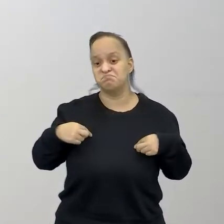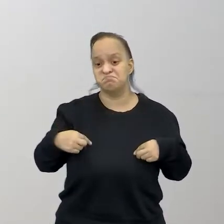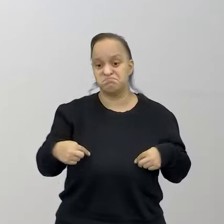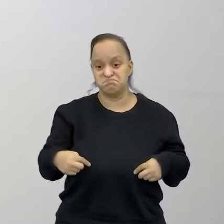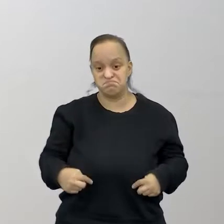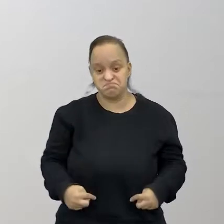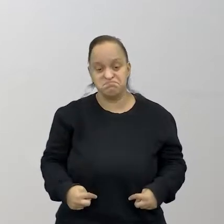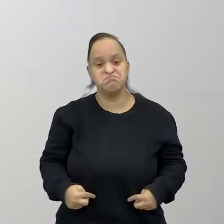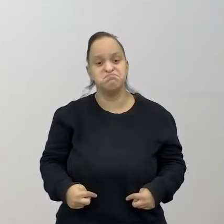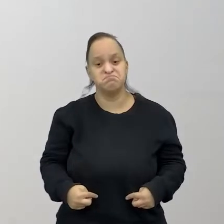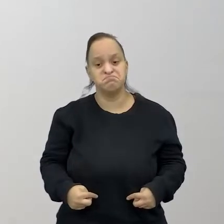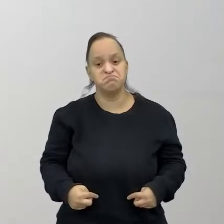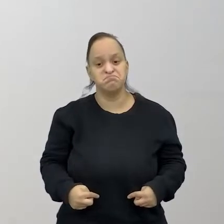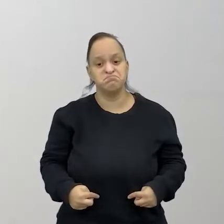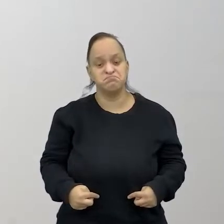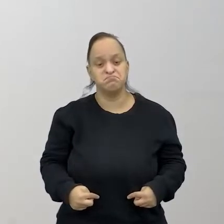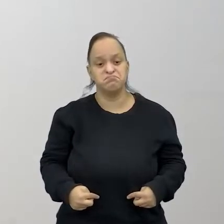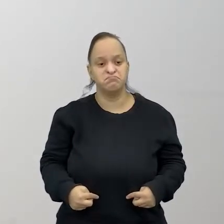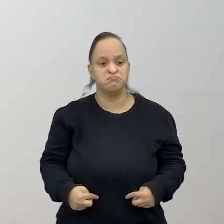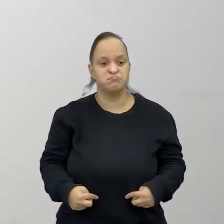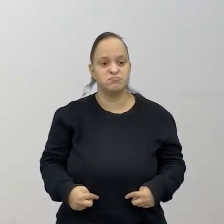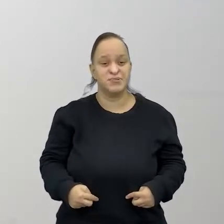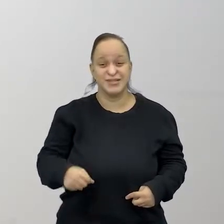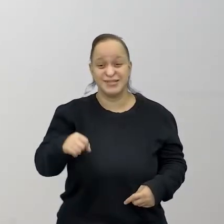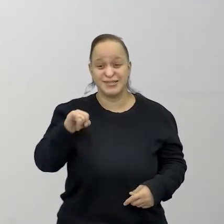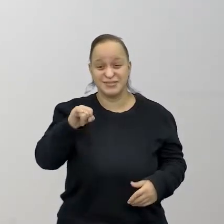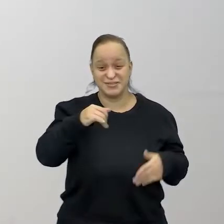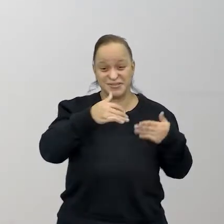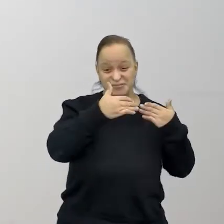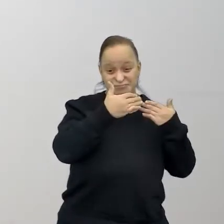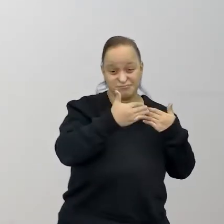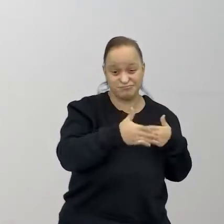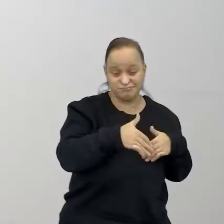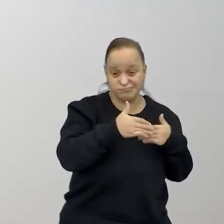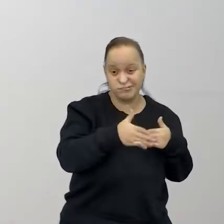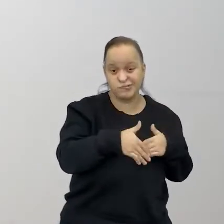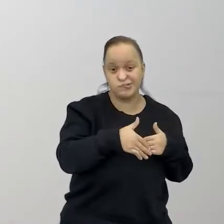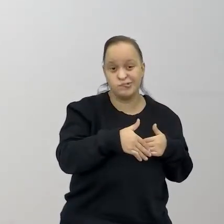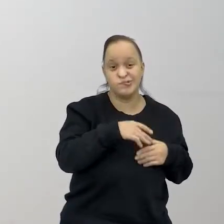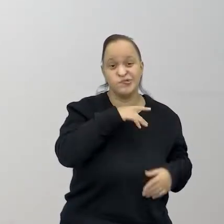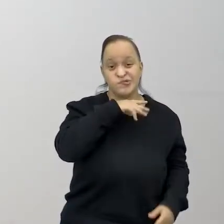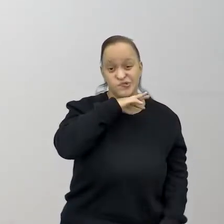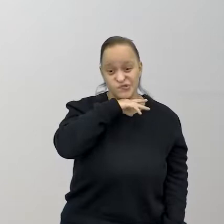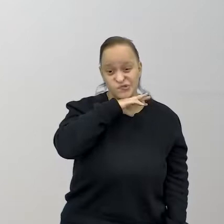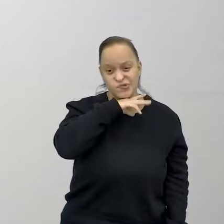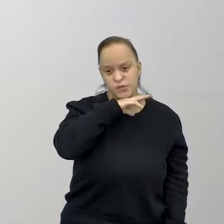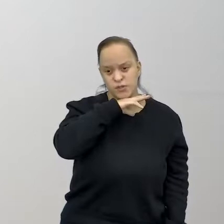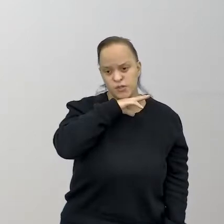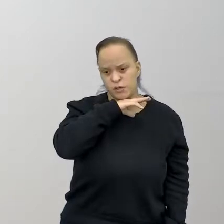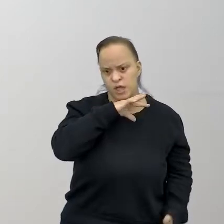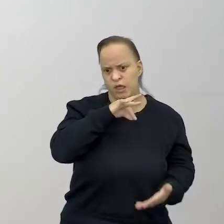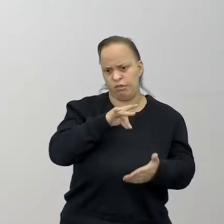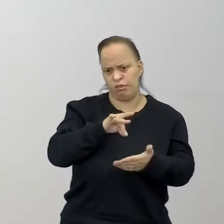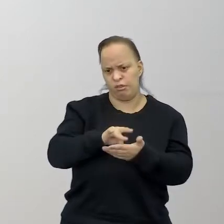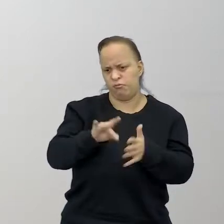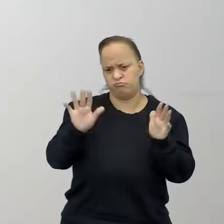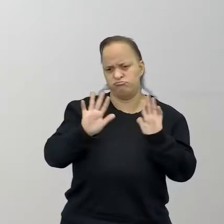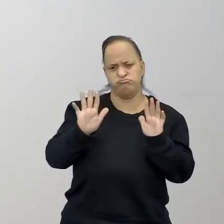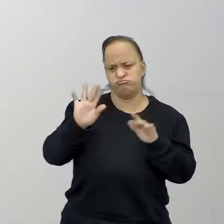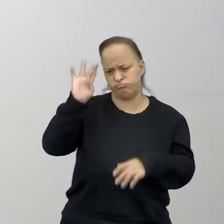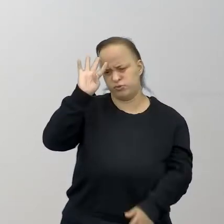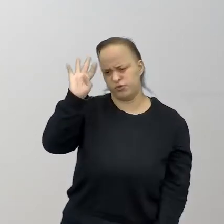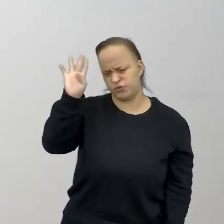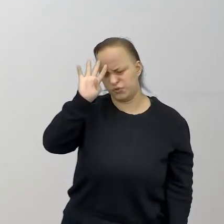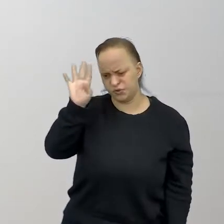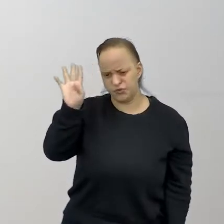que existe no Japão de que, tipo, se você vai mal numa prova, você já desonra pra família. Eu tô exagerando, tá? Não levem isso ao pé da letra. Mas dentro de